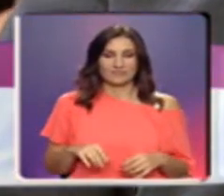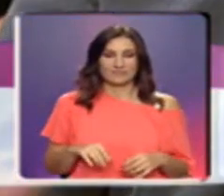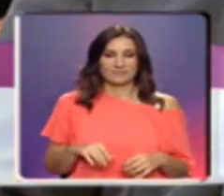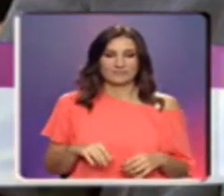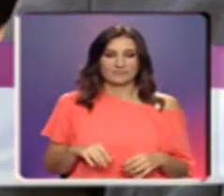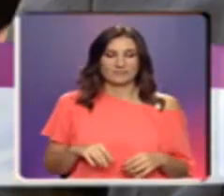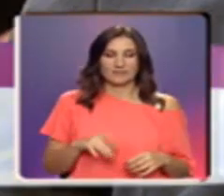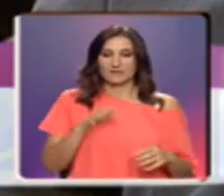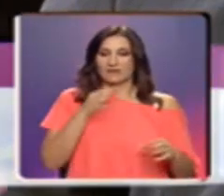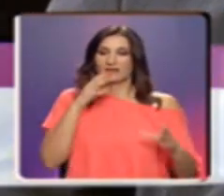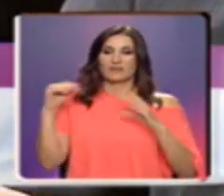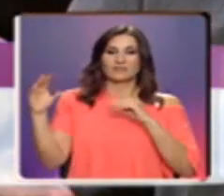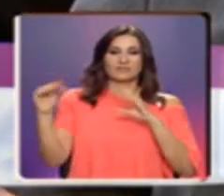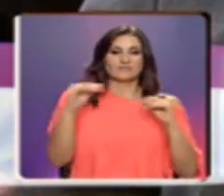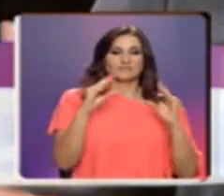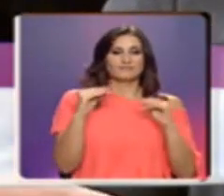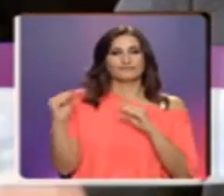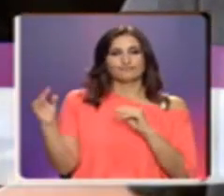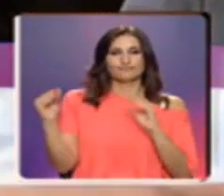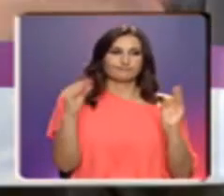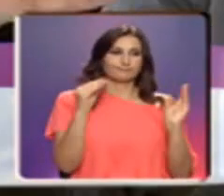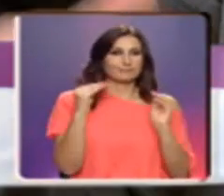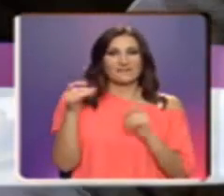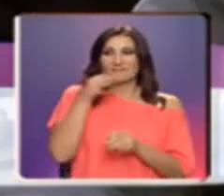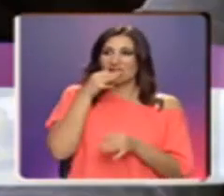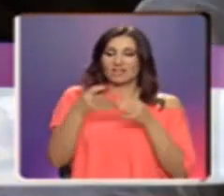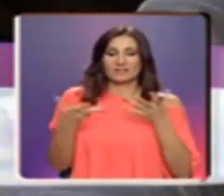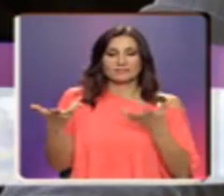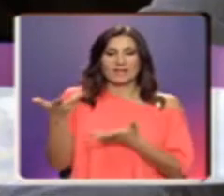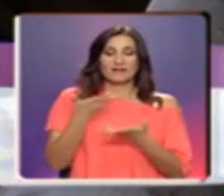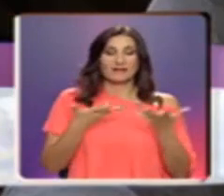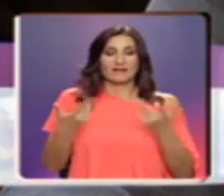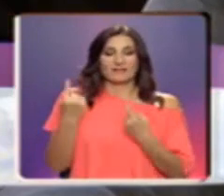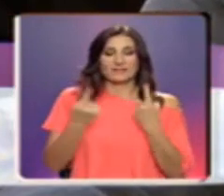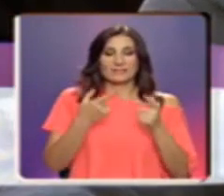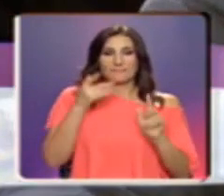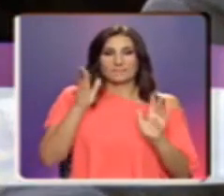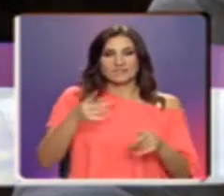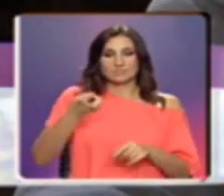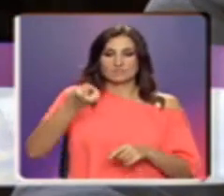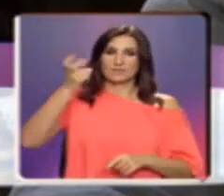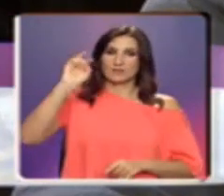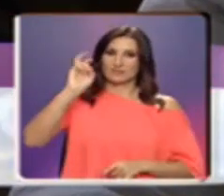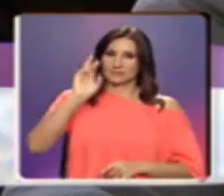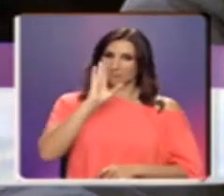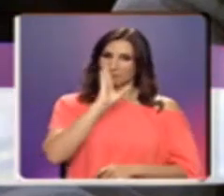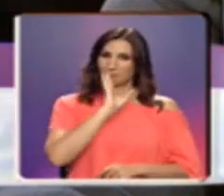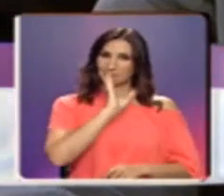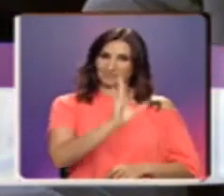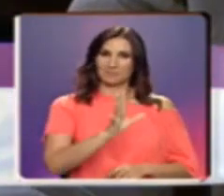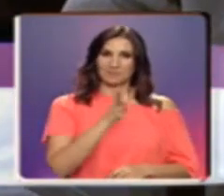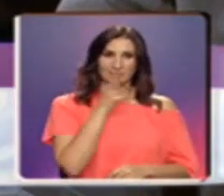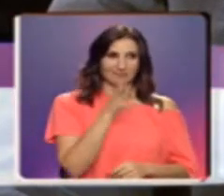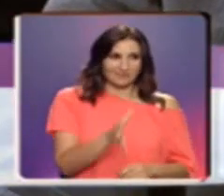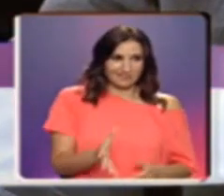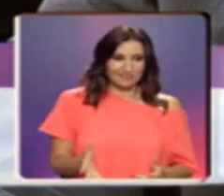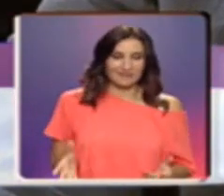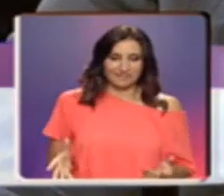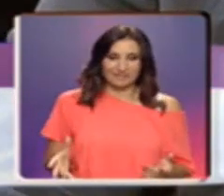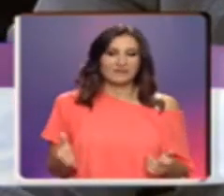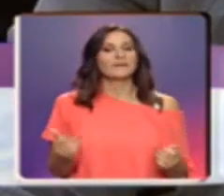que é comentado, não é? Às vezes é preciso ter um bocado de coragem e de audácia para dizer, mas isto é